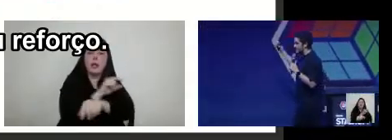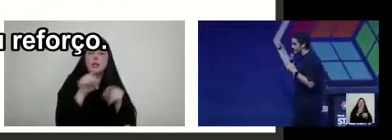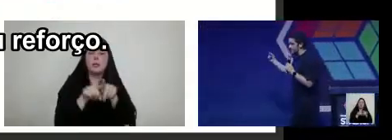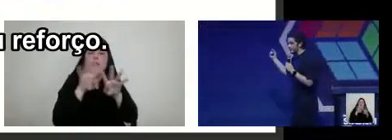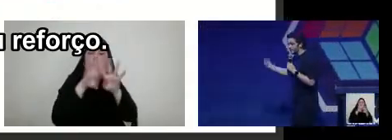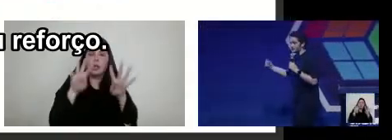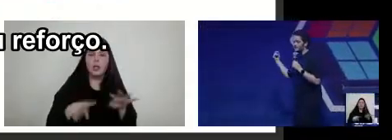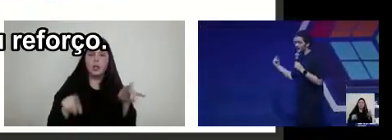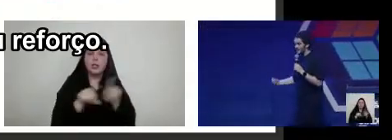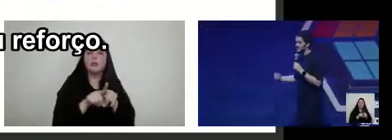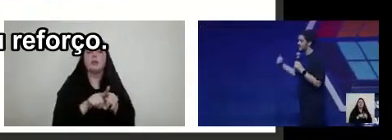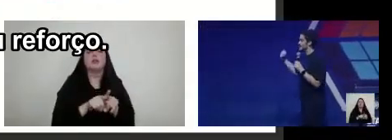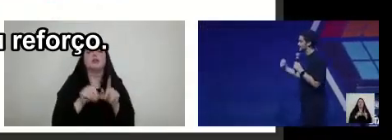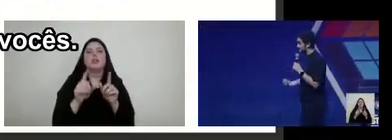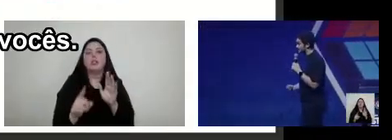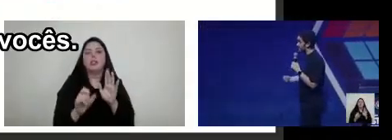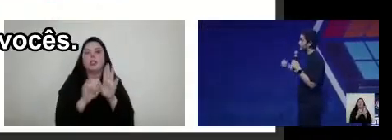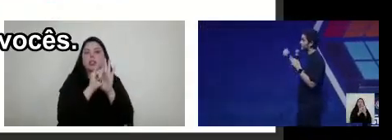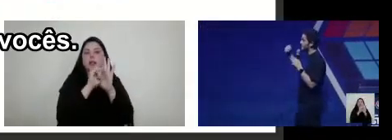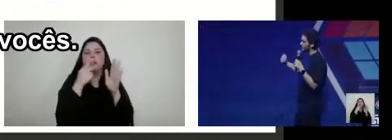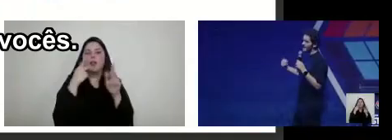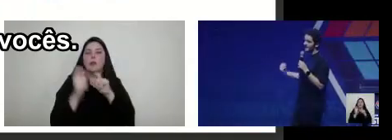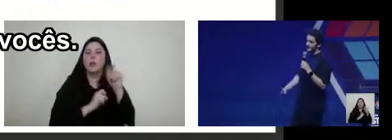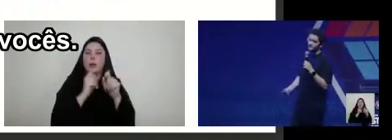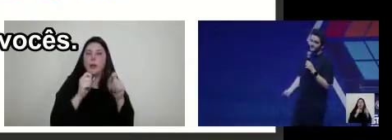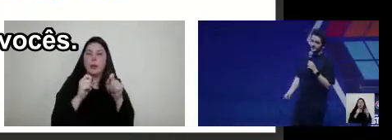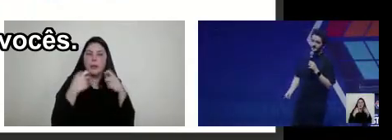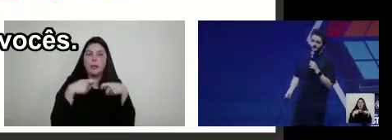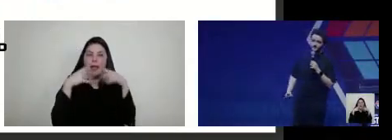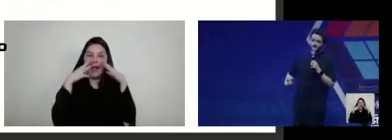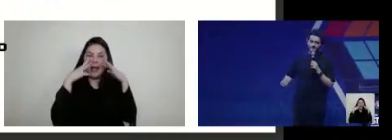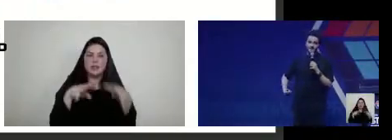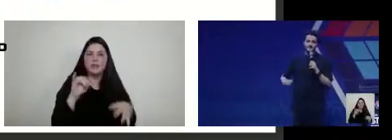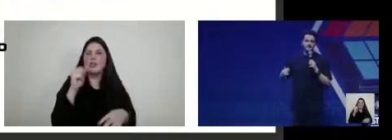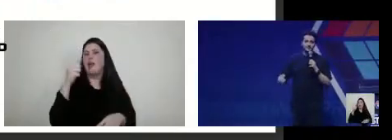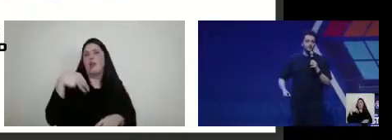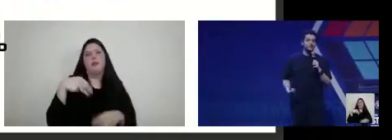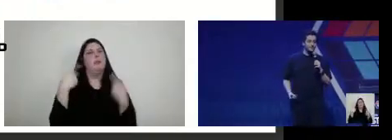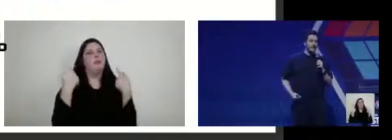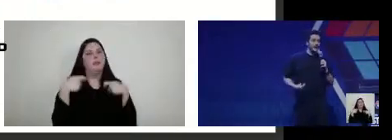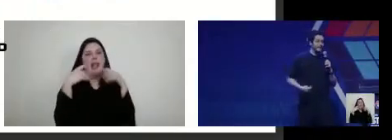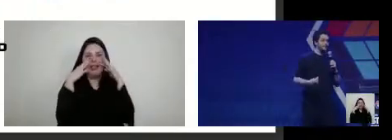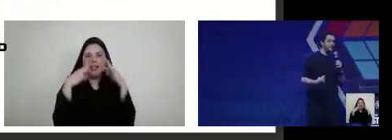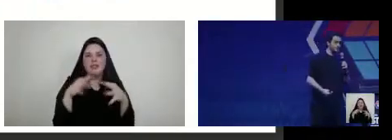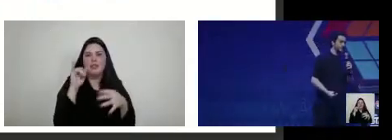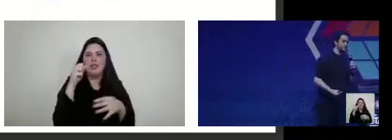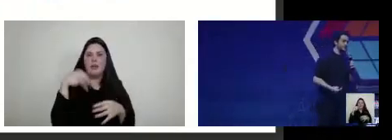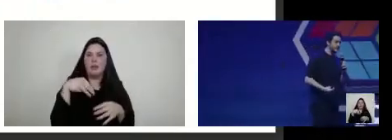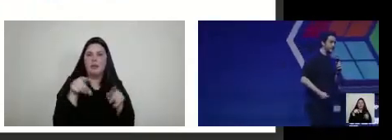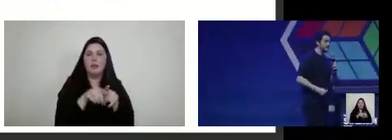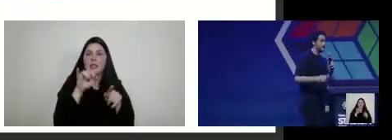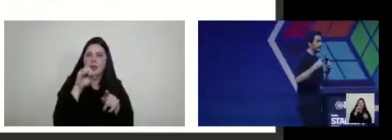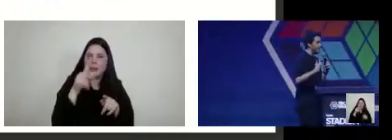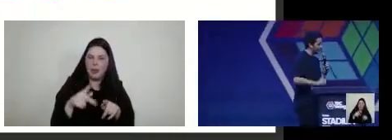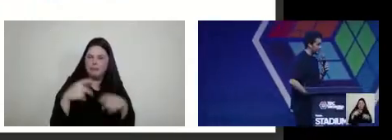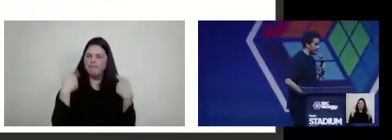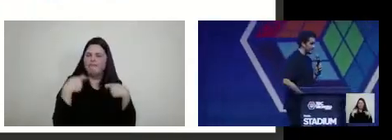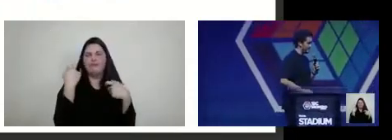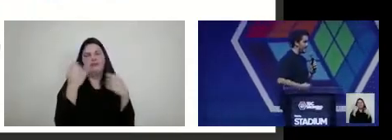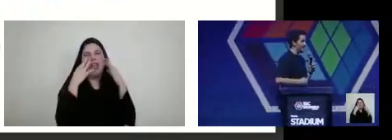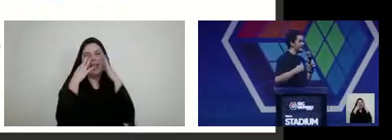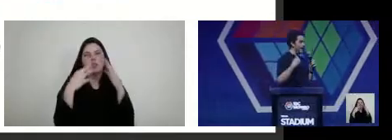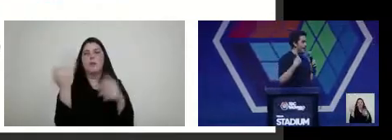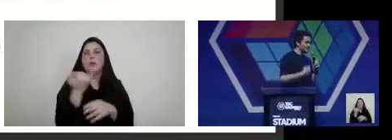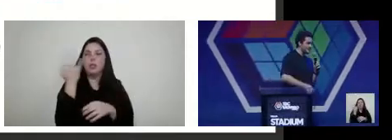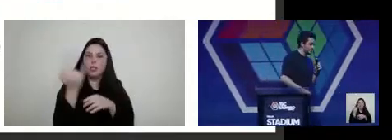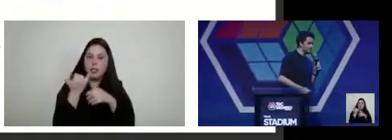camada de identidade que eu reforço. Prestem atenção no IAM de vocês. Prestem atenção no IDP. É importante. Tá? Não é só